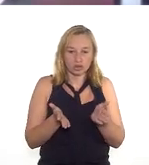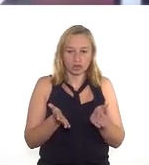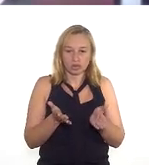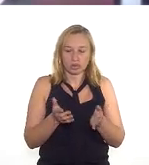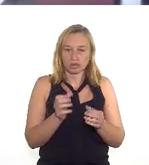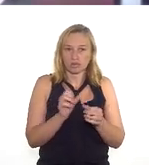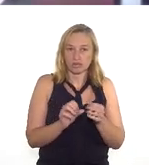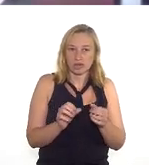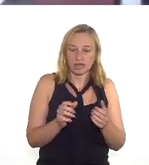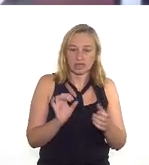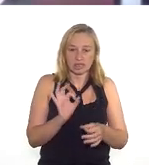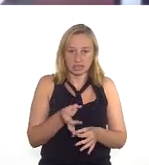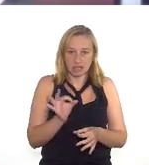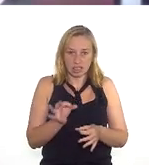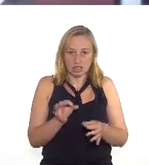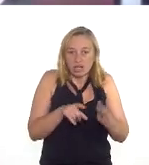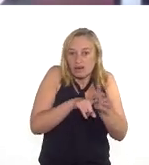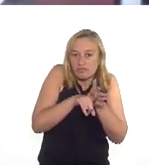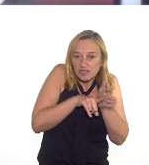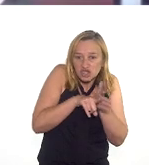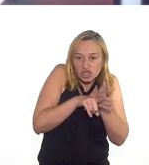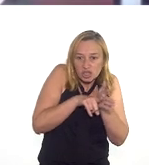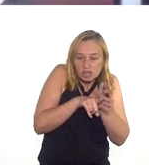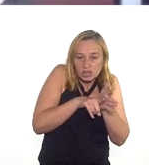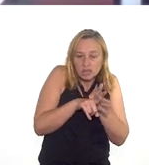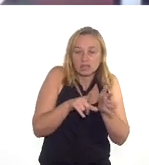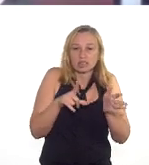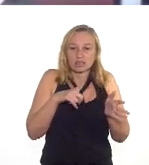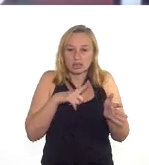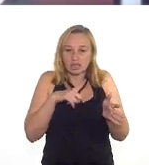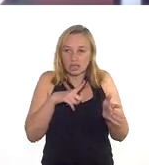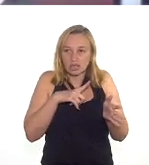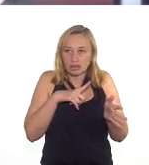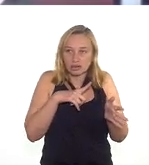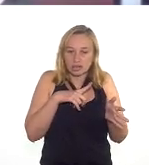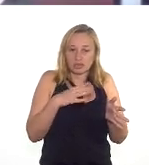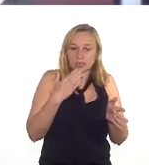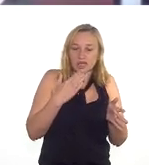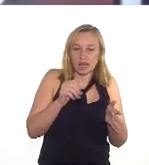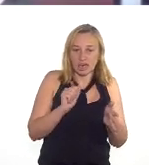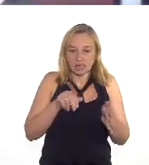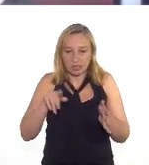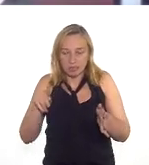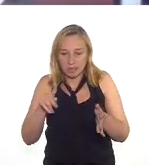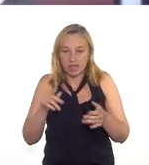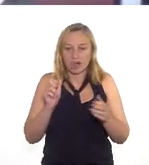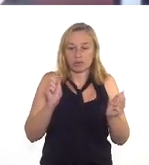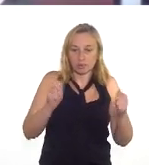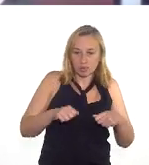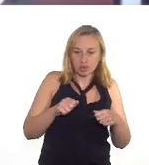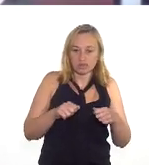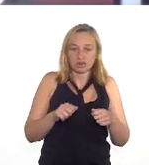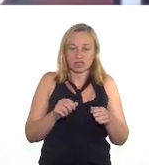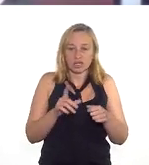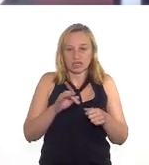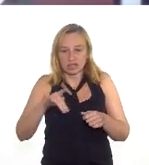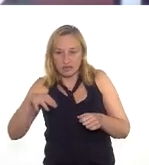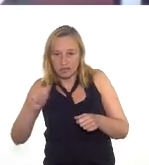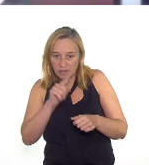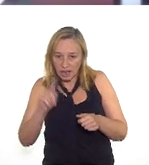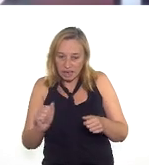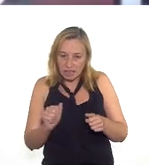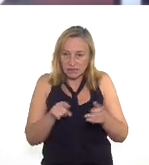mais necessário que a fiscalização tenha essa chancela da ANP. Então, é possível fazer a Cefaz fazer